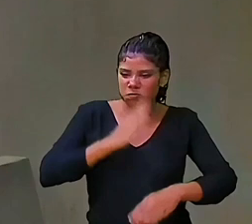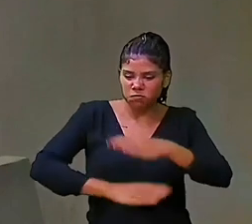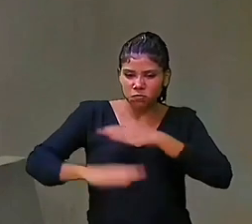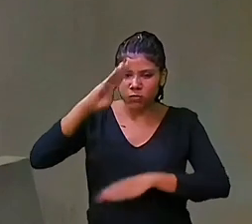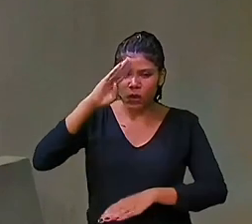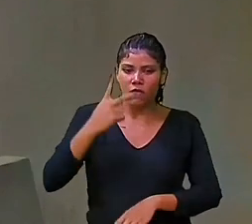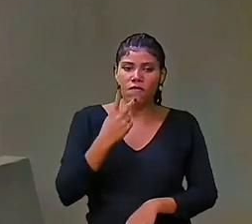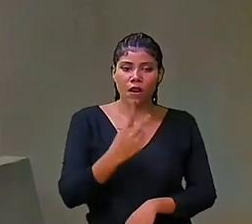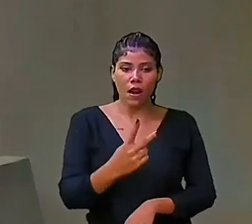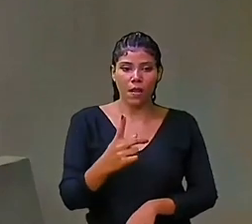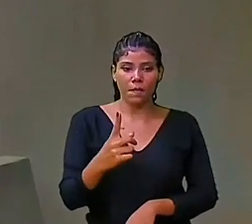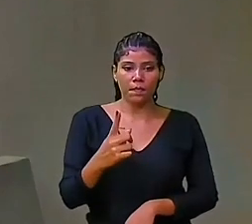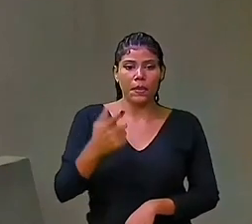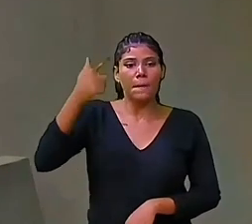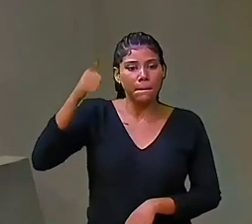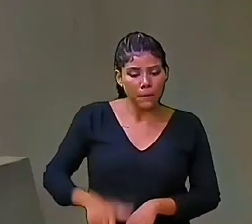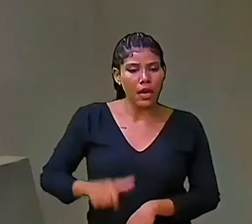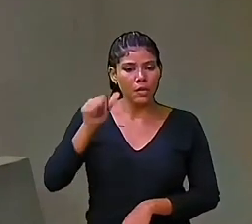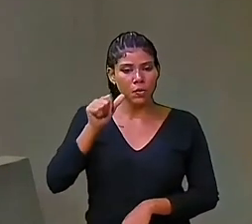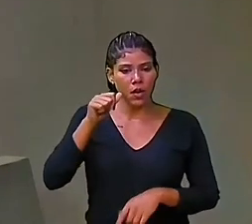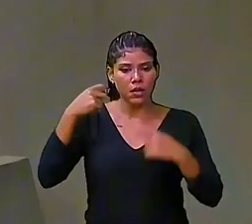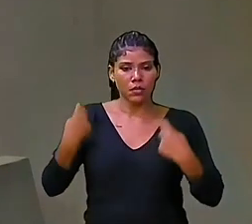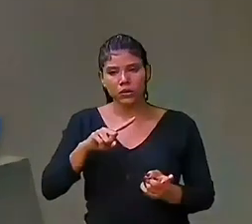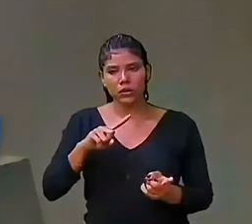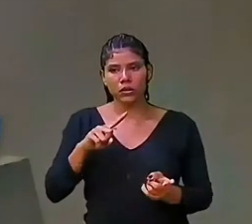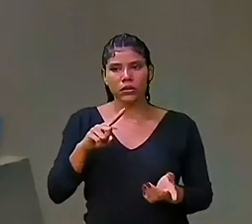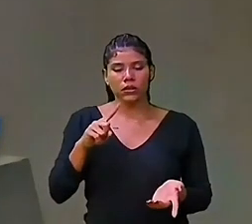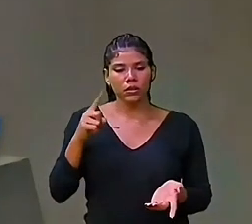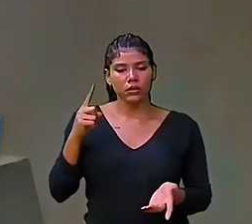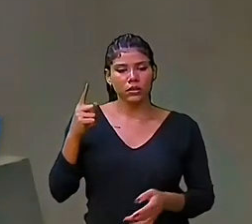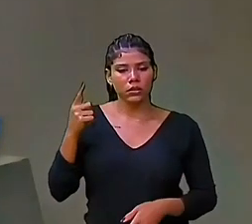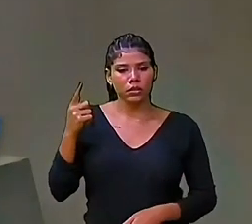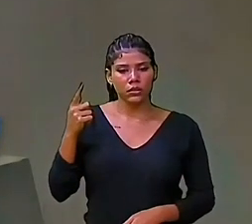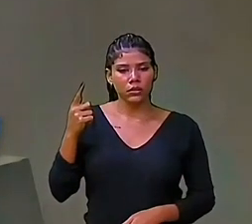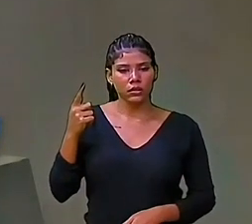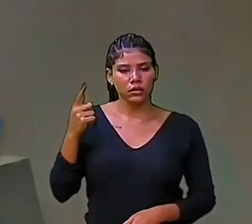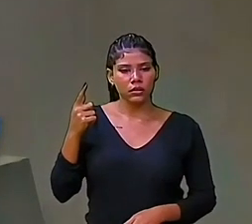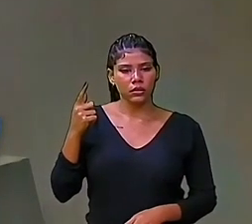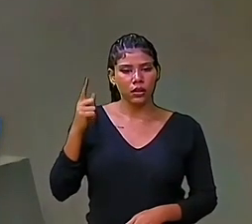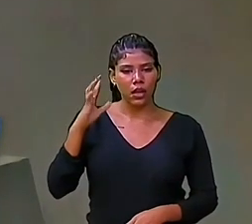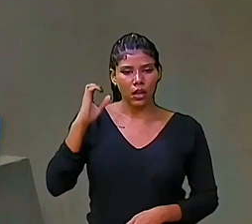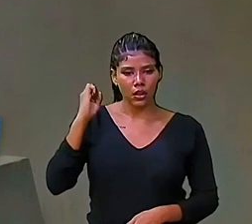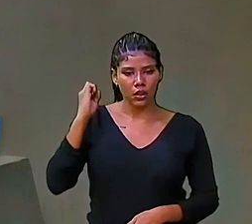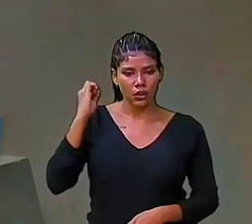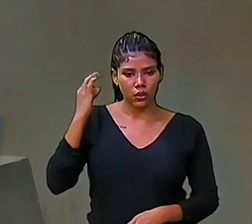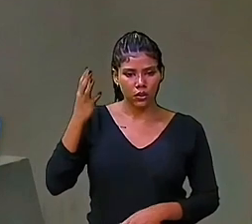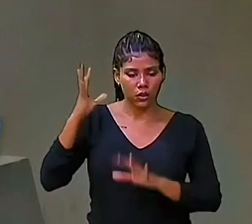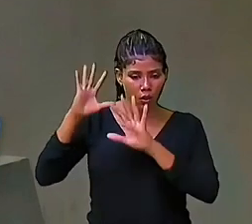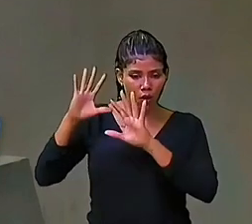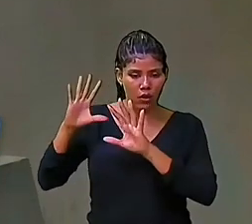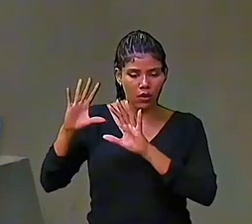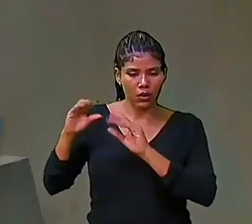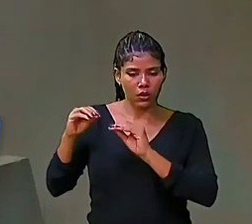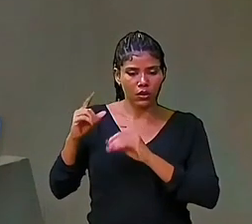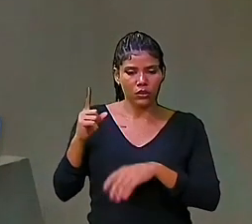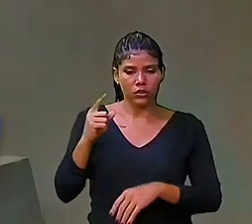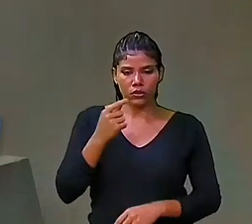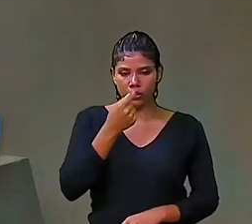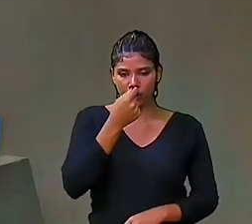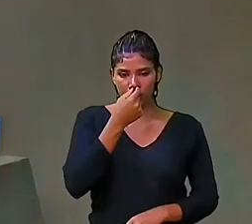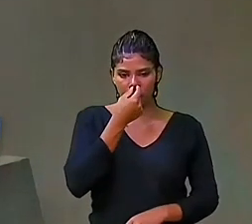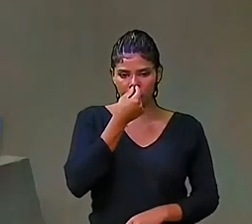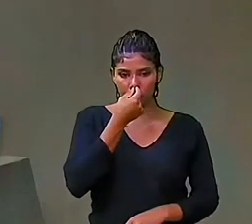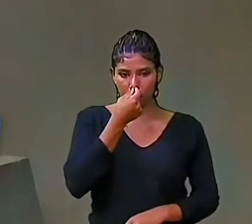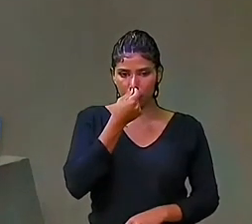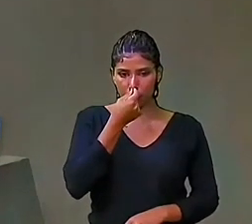dizer que é necessário que mais mulheres ocupem a política. Naquela noite do 14 para o 15, que